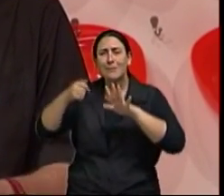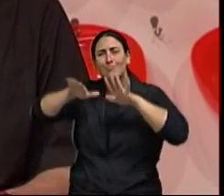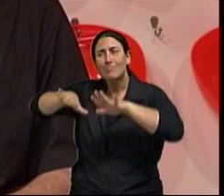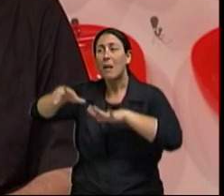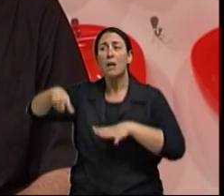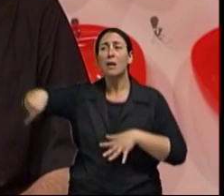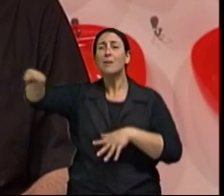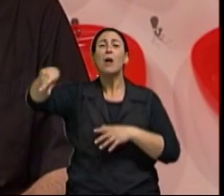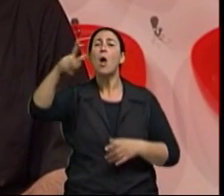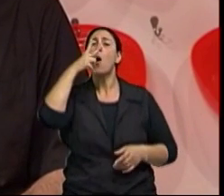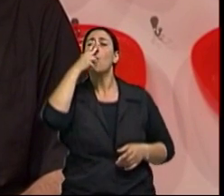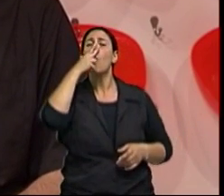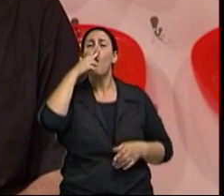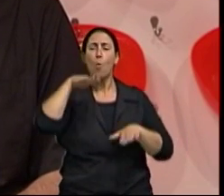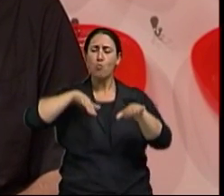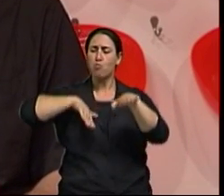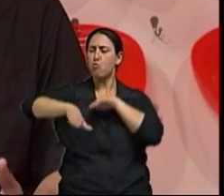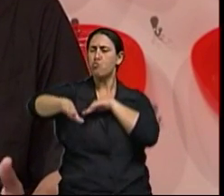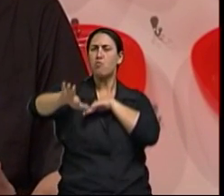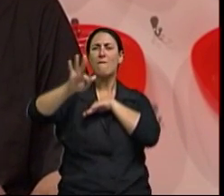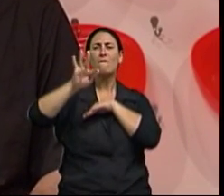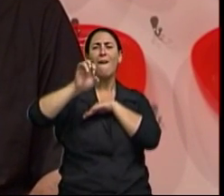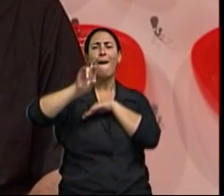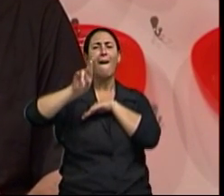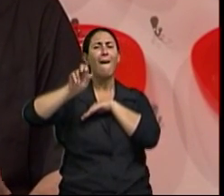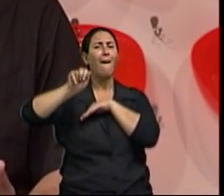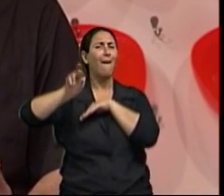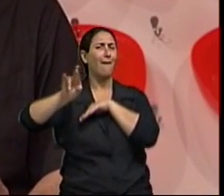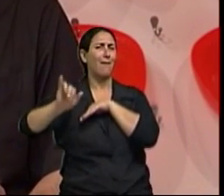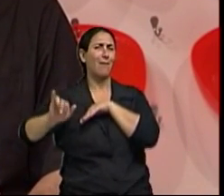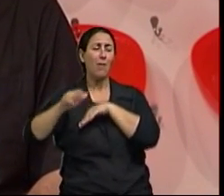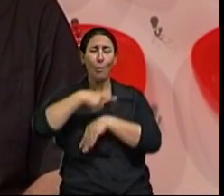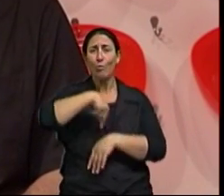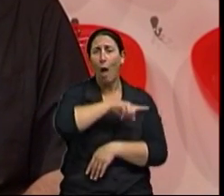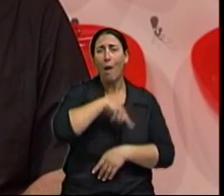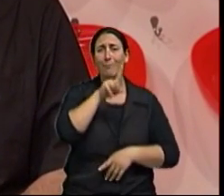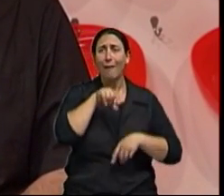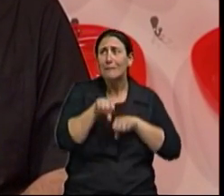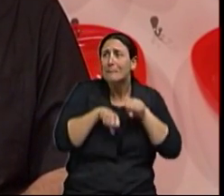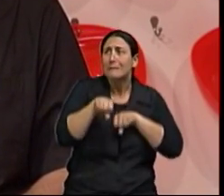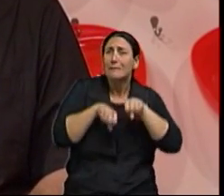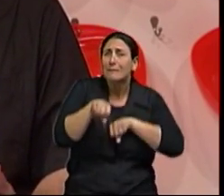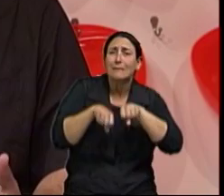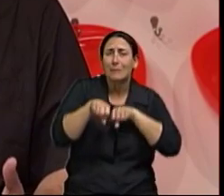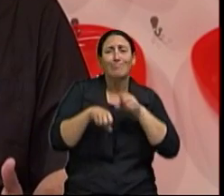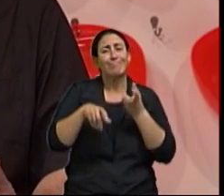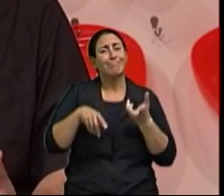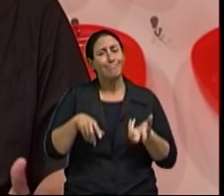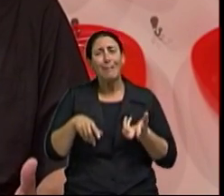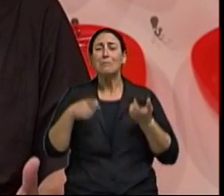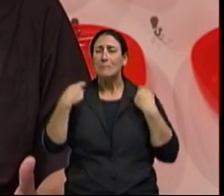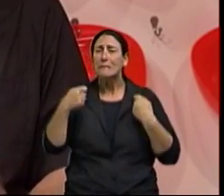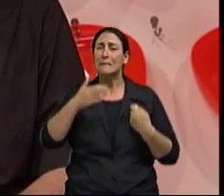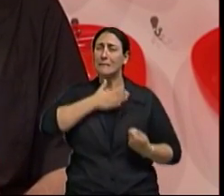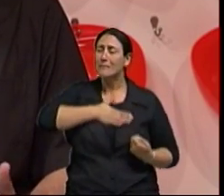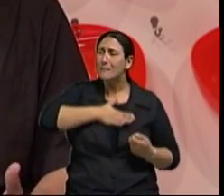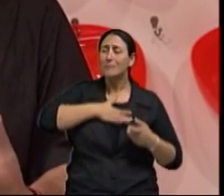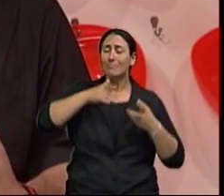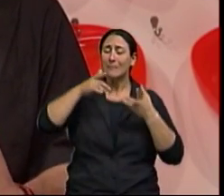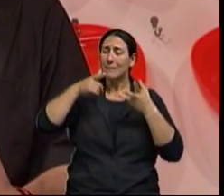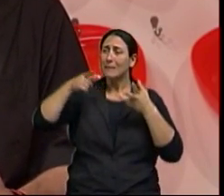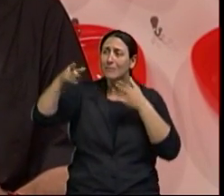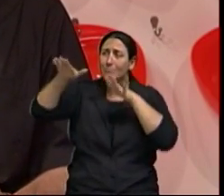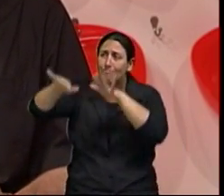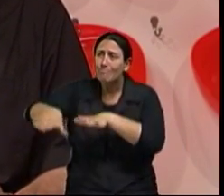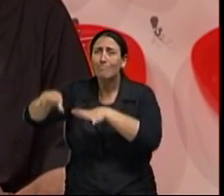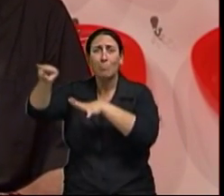gente possa realmente ter um futuro aí onde as pessoas possam usufruir, né? Como